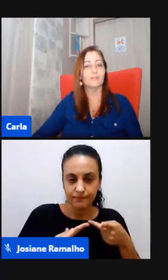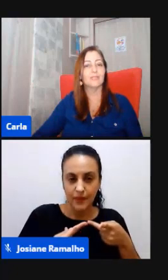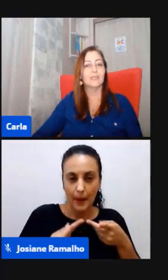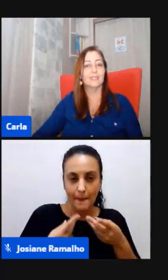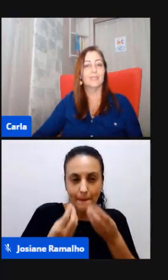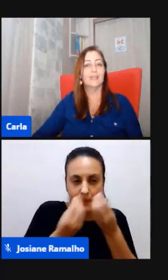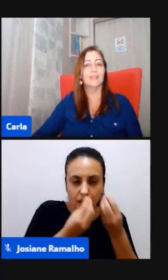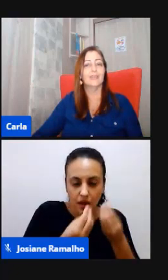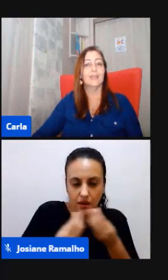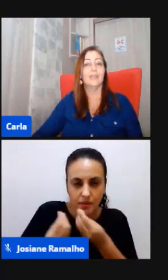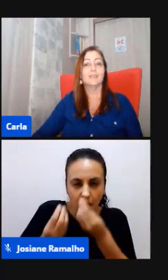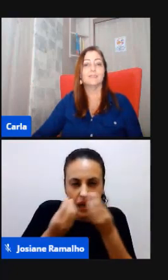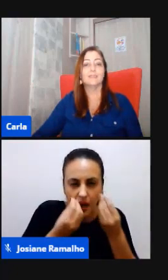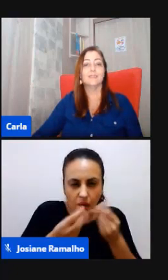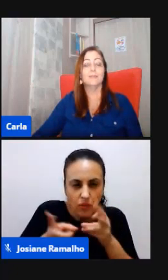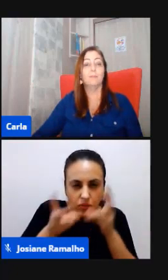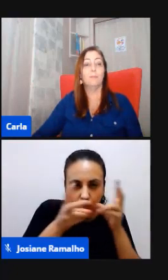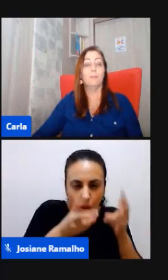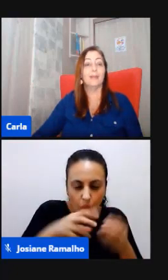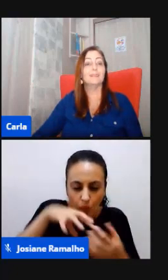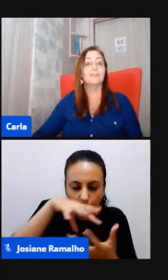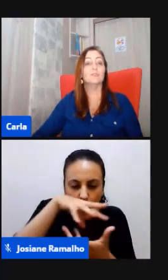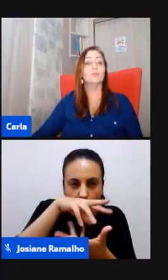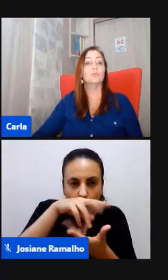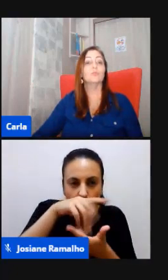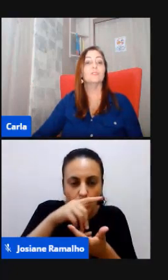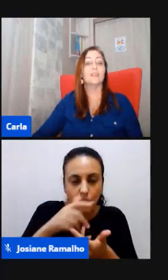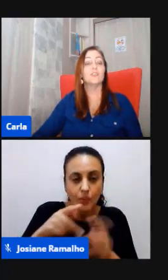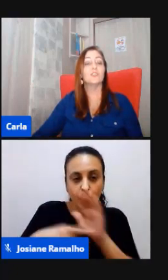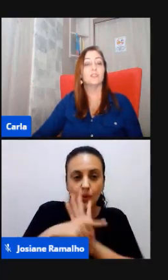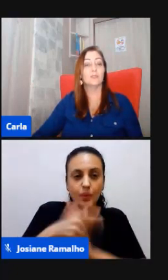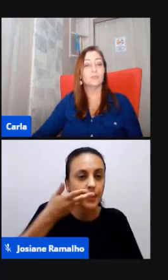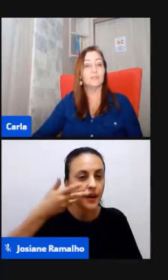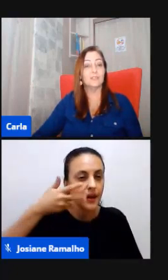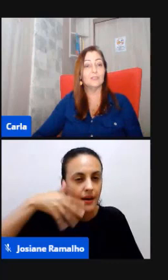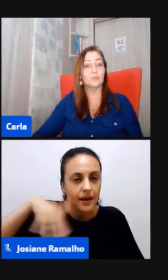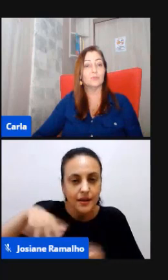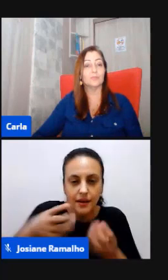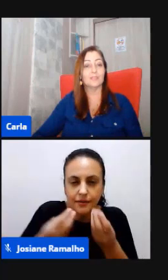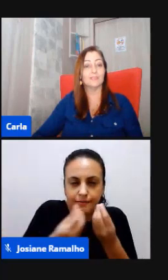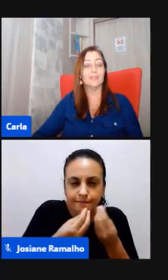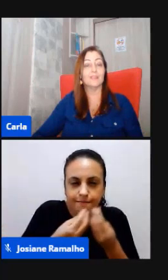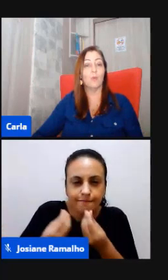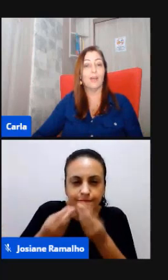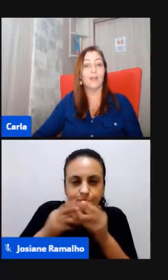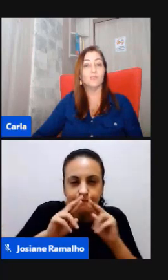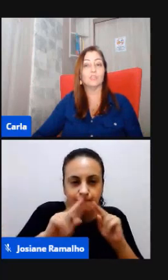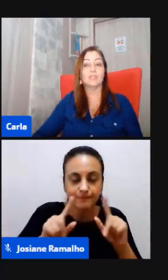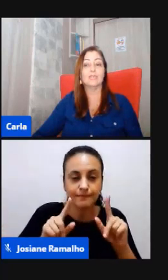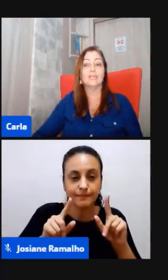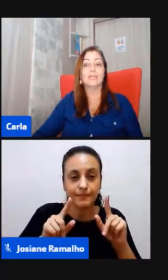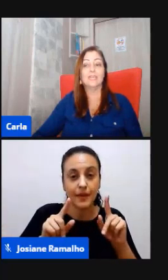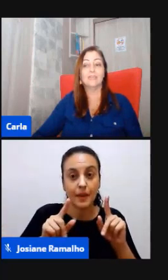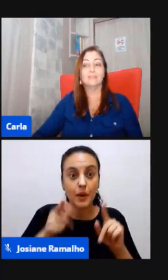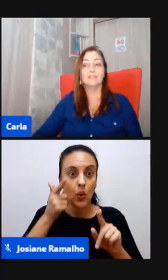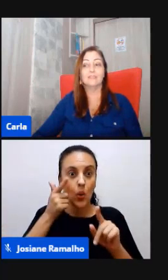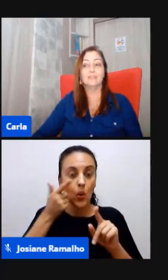infantil, né? E assim, e para que isso tudo seja traduzido nessa